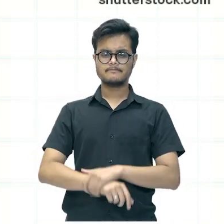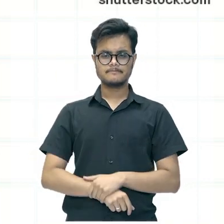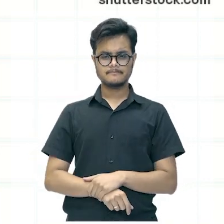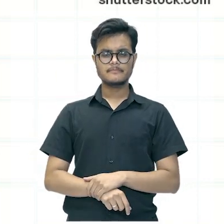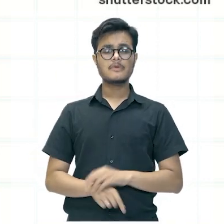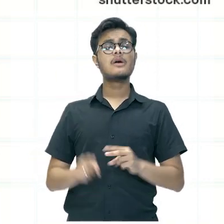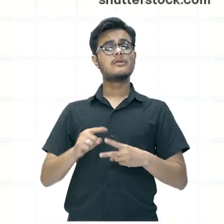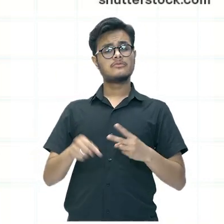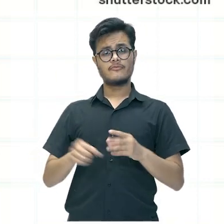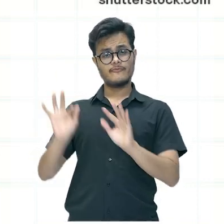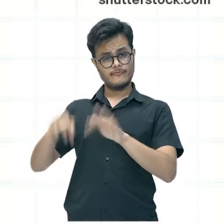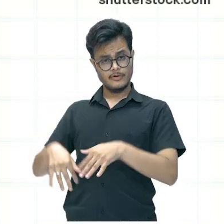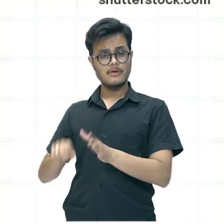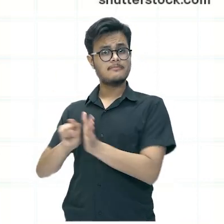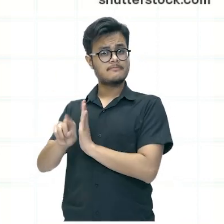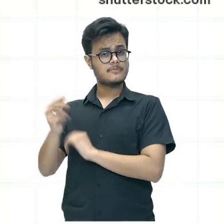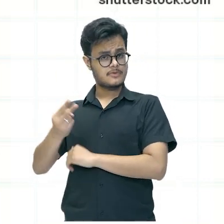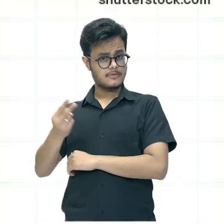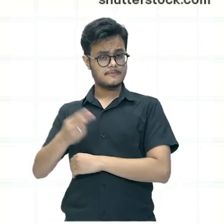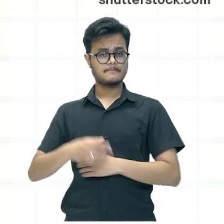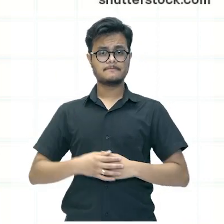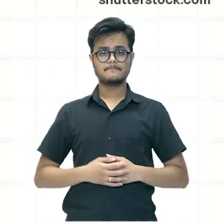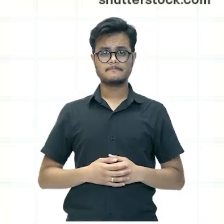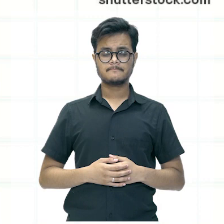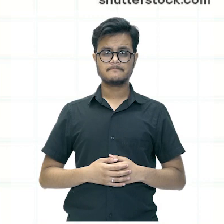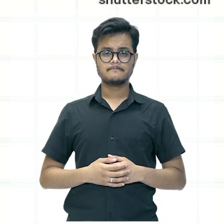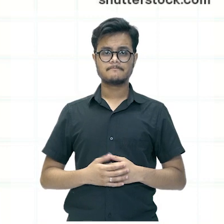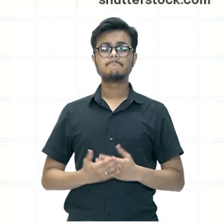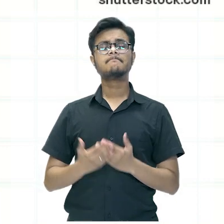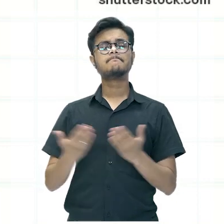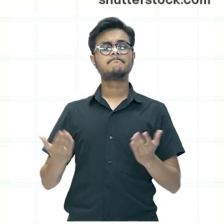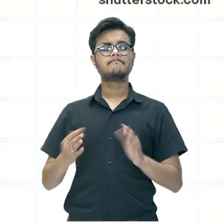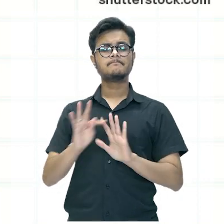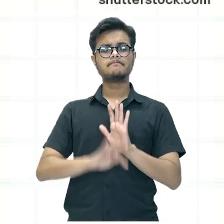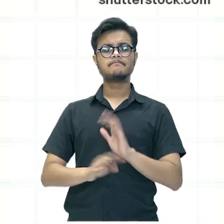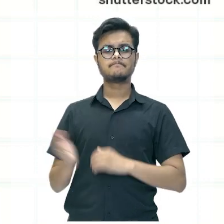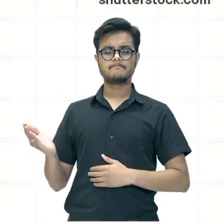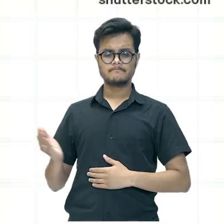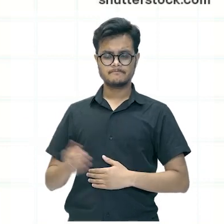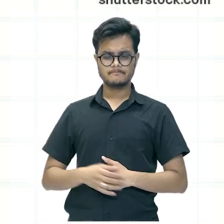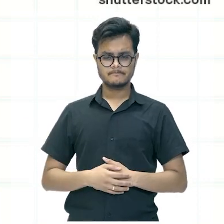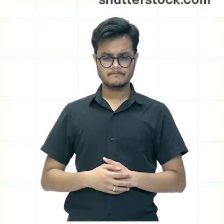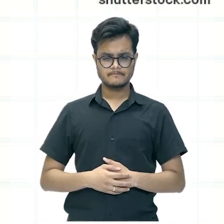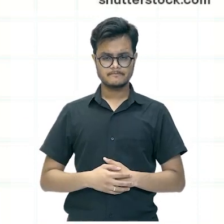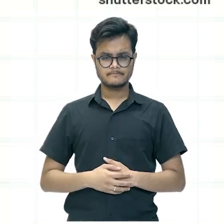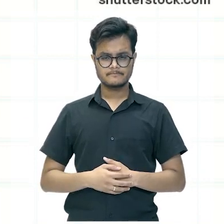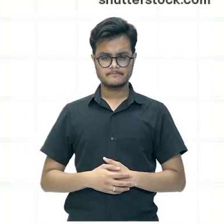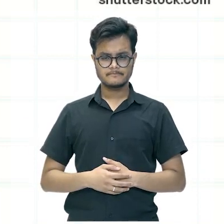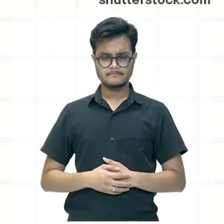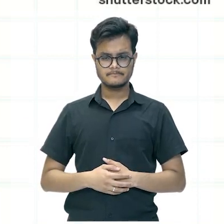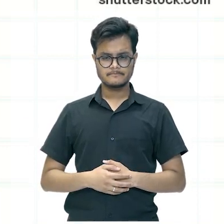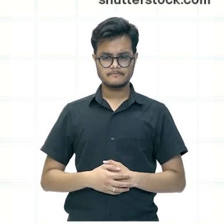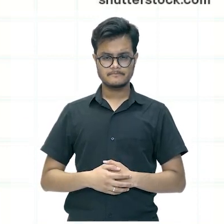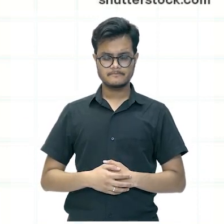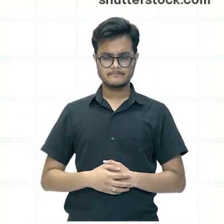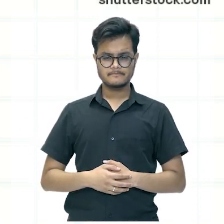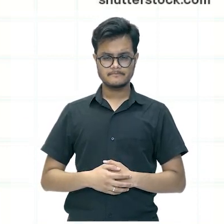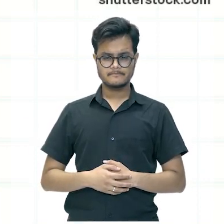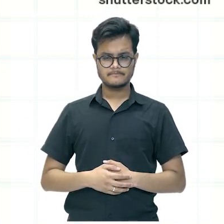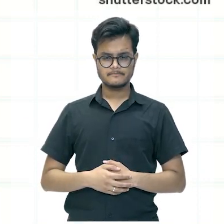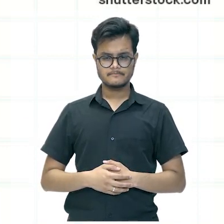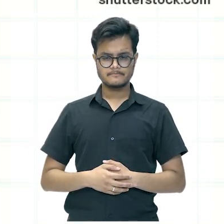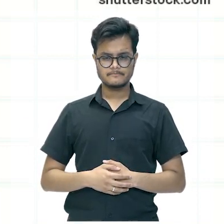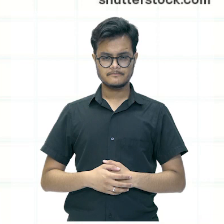duas perguntinhas lá no final para vocês, certo? Então, teen depression. Teen depression is a serious mental